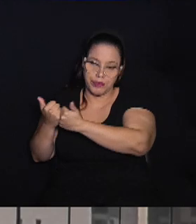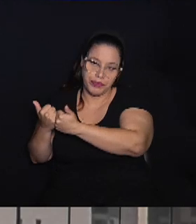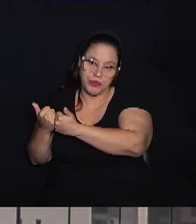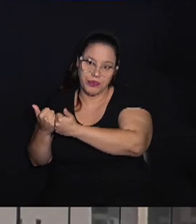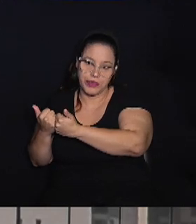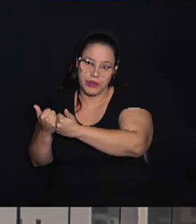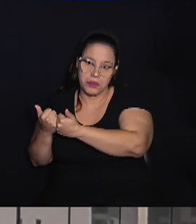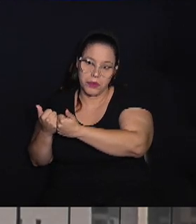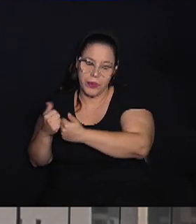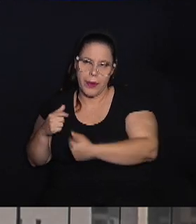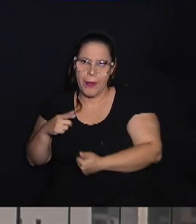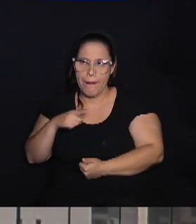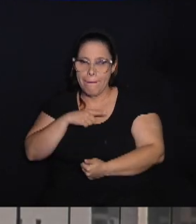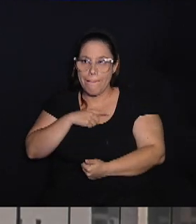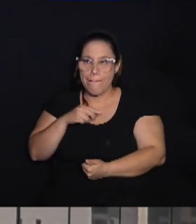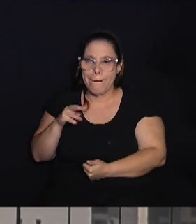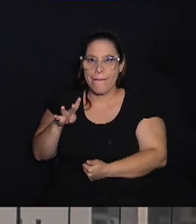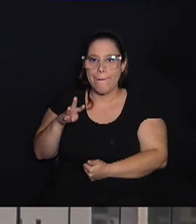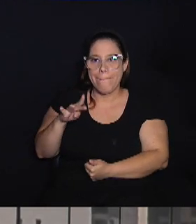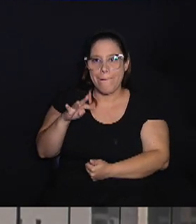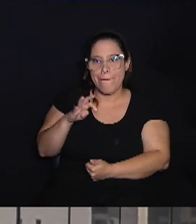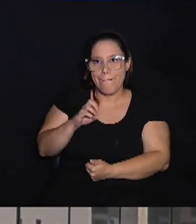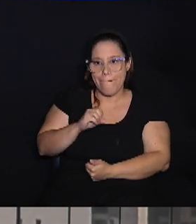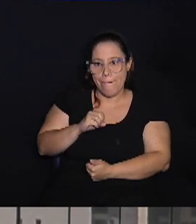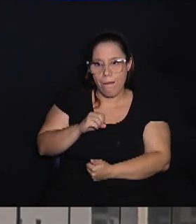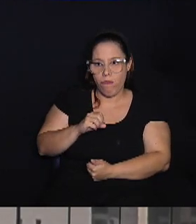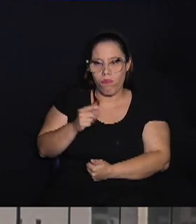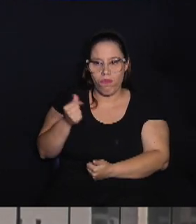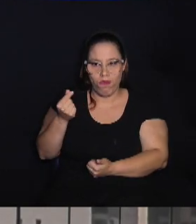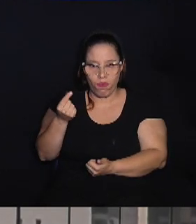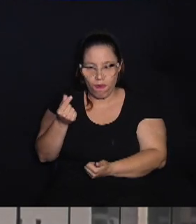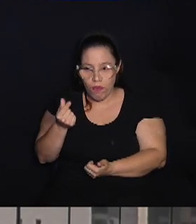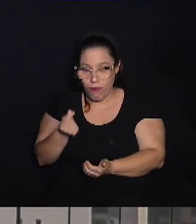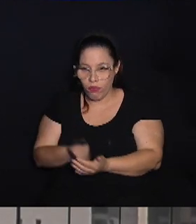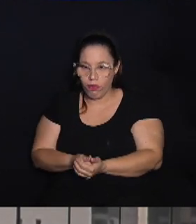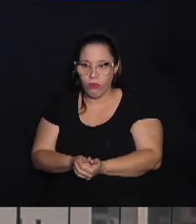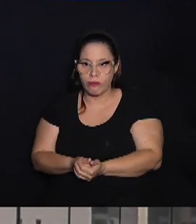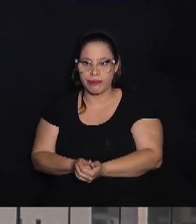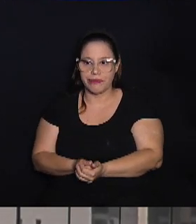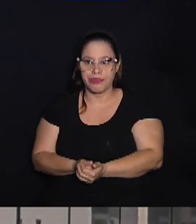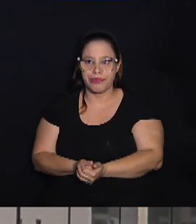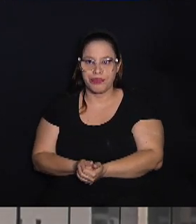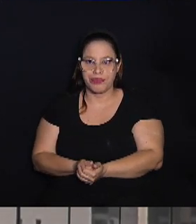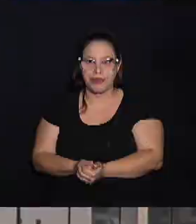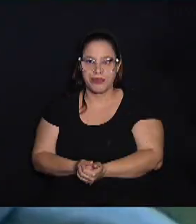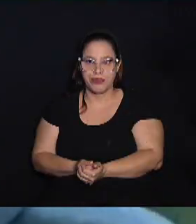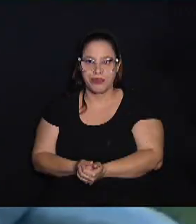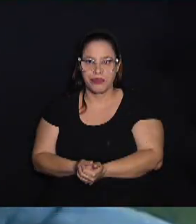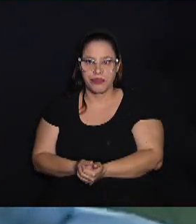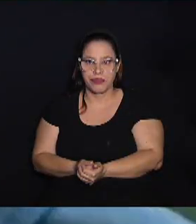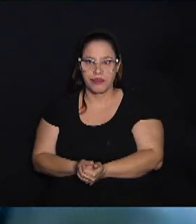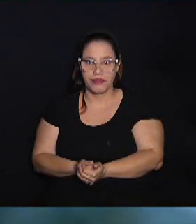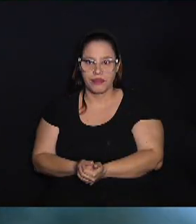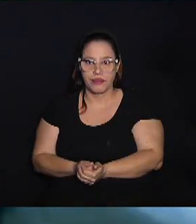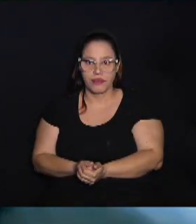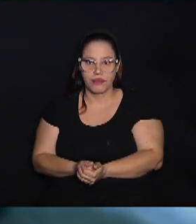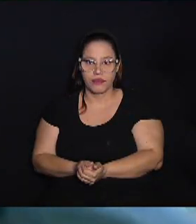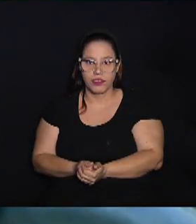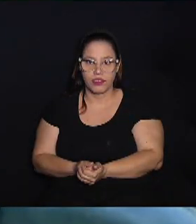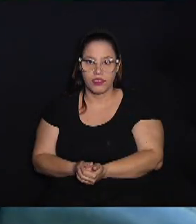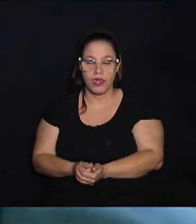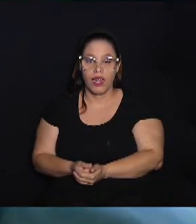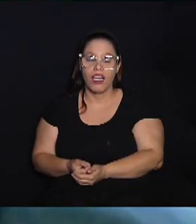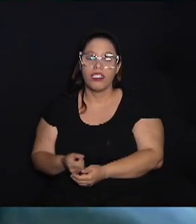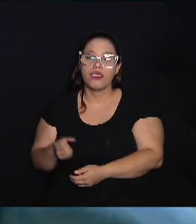de benefício econômico, só para a gente saber, né, qual é a contrapartida? Sim. Elas têm um